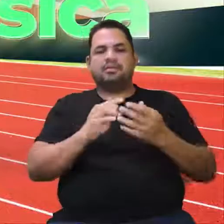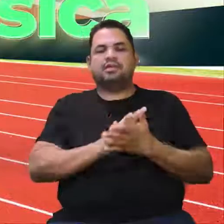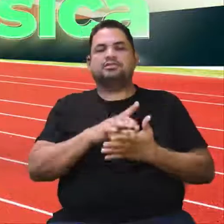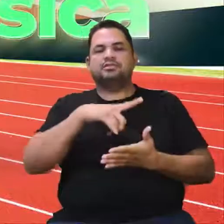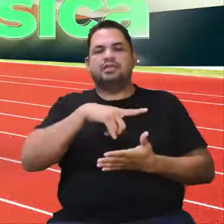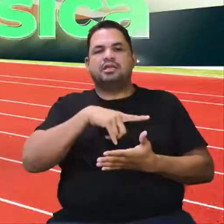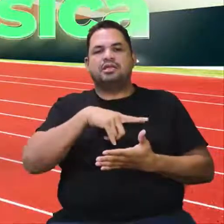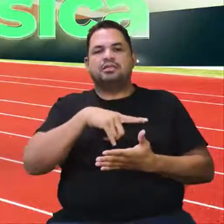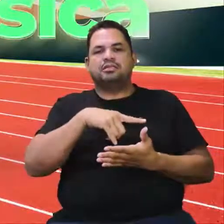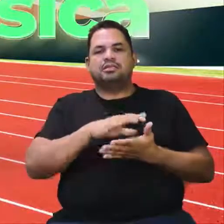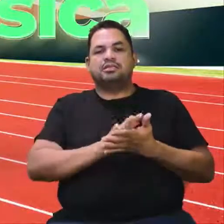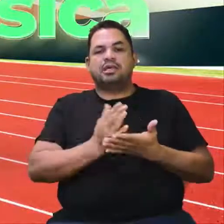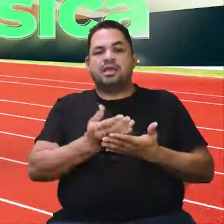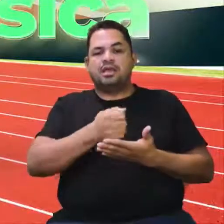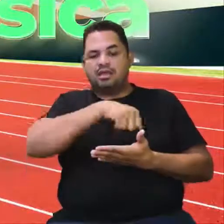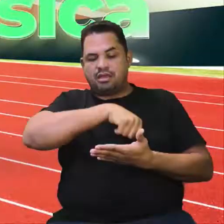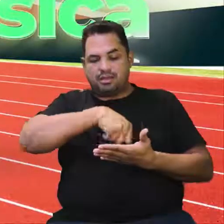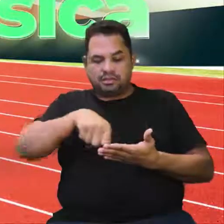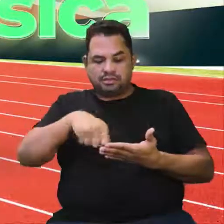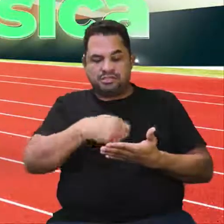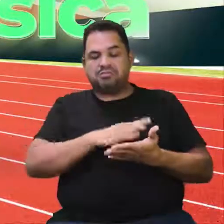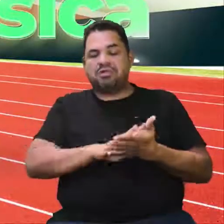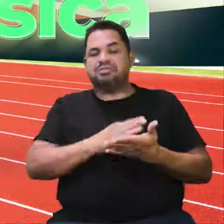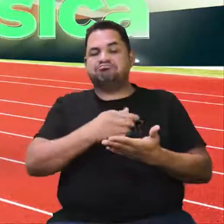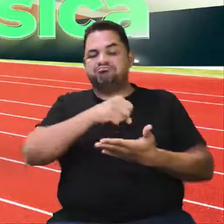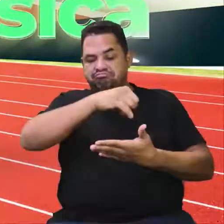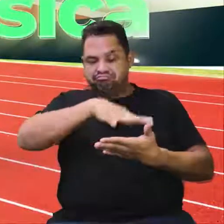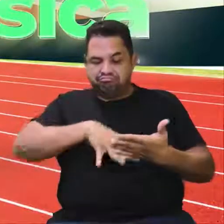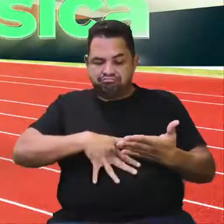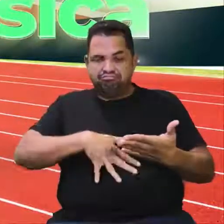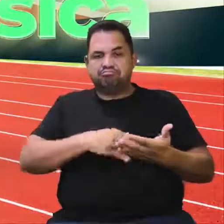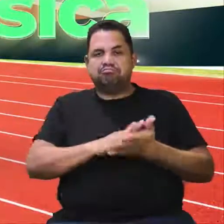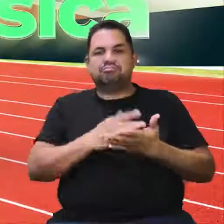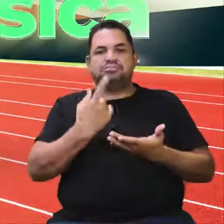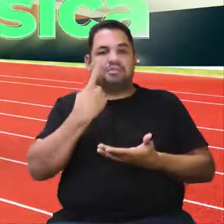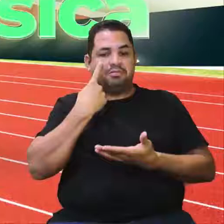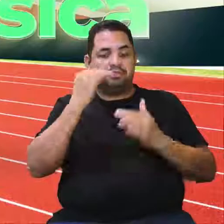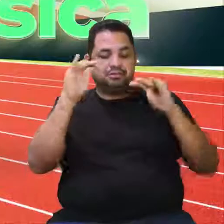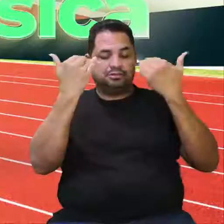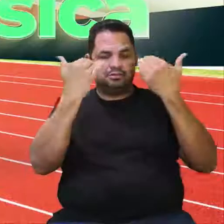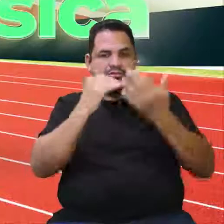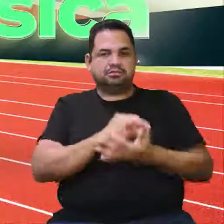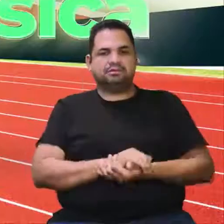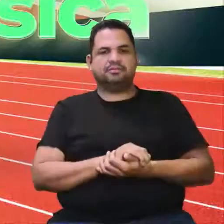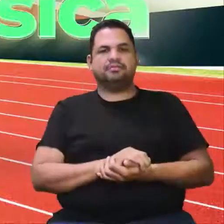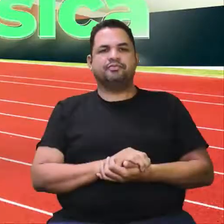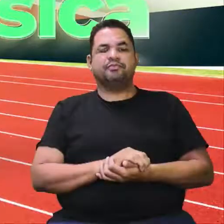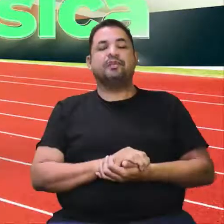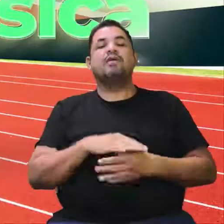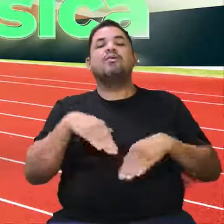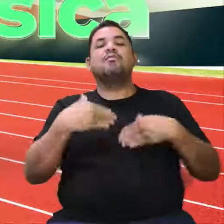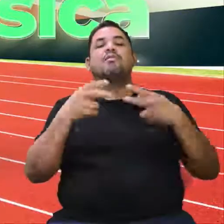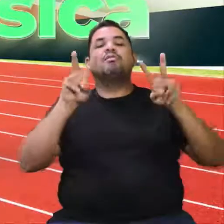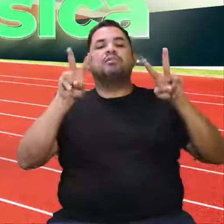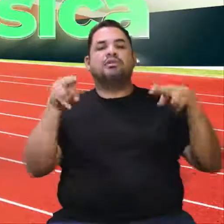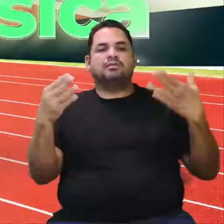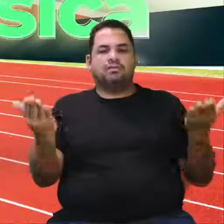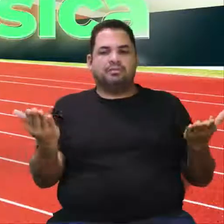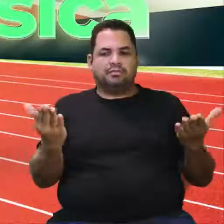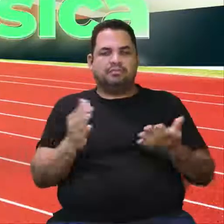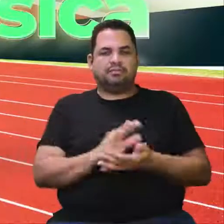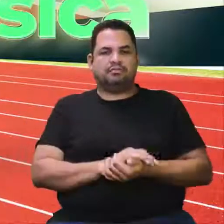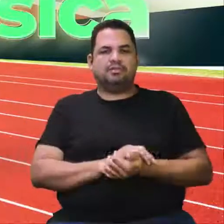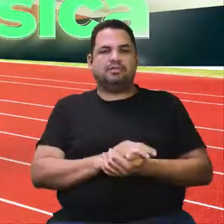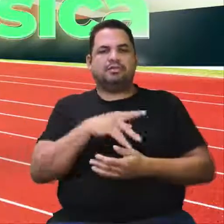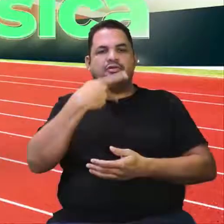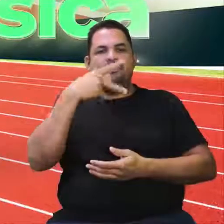caiu questão aberta, dissertativa sobre essa temática. Então fica ligado aí sem piscar. E que temática é essa, né, gente?